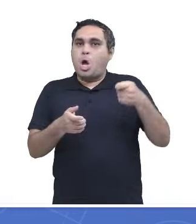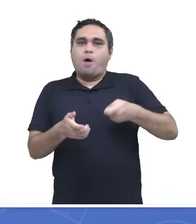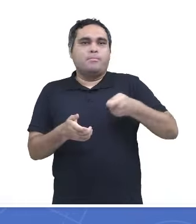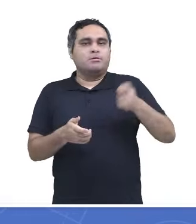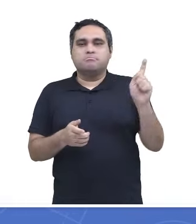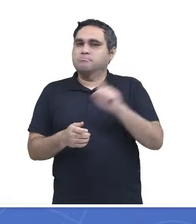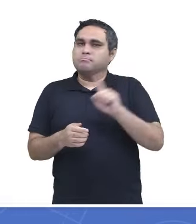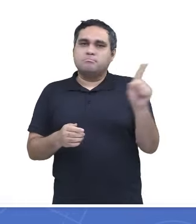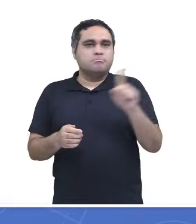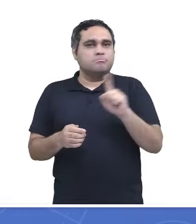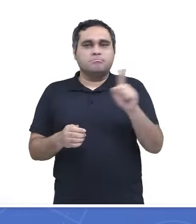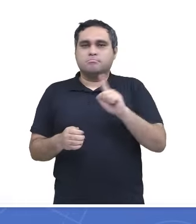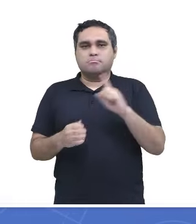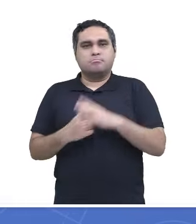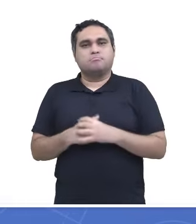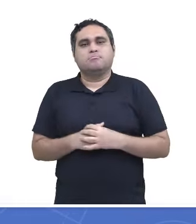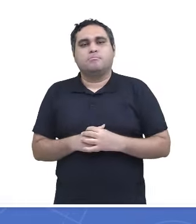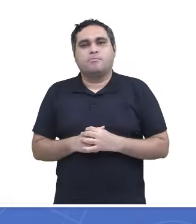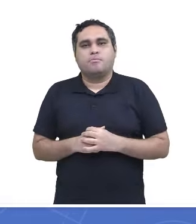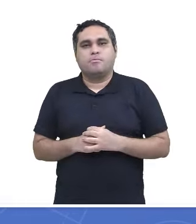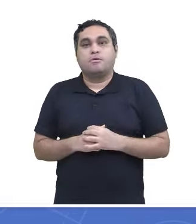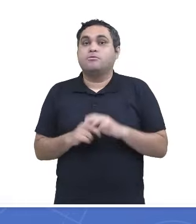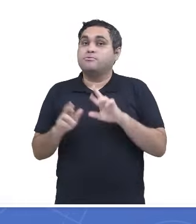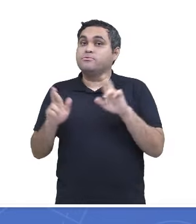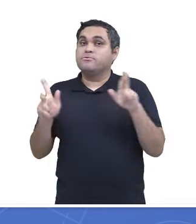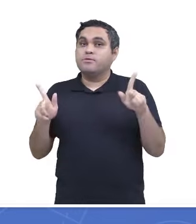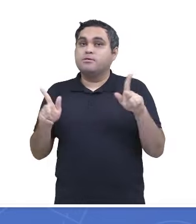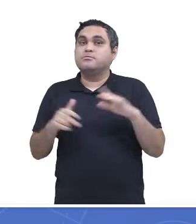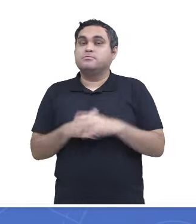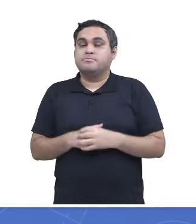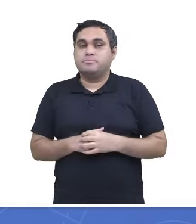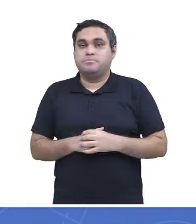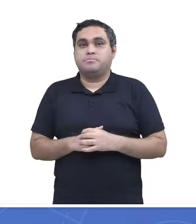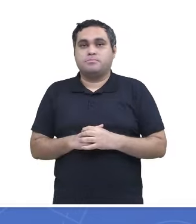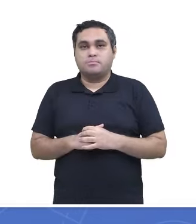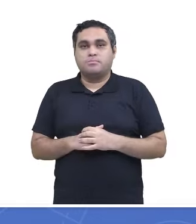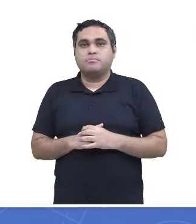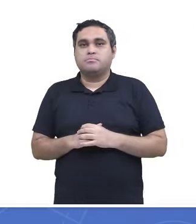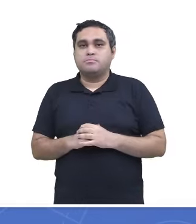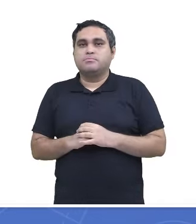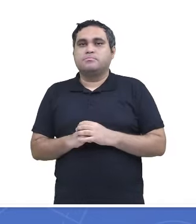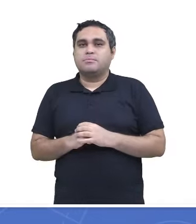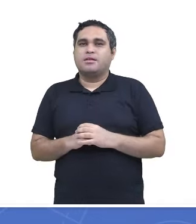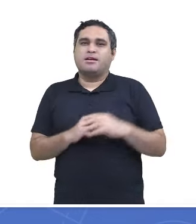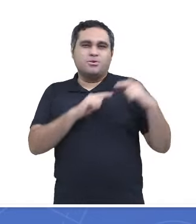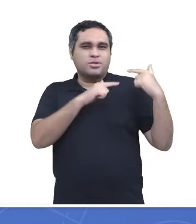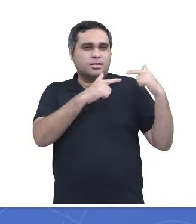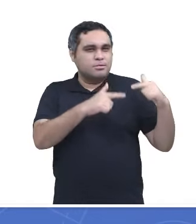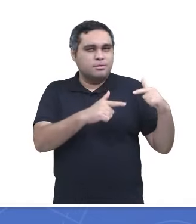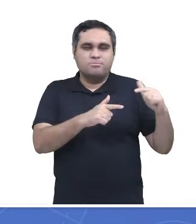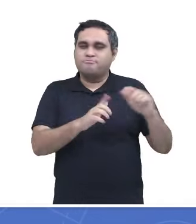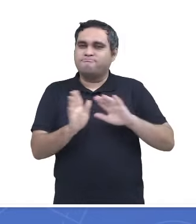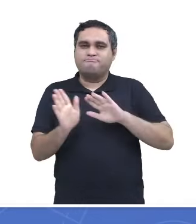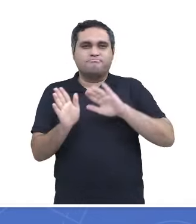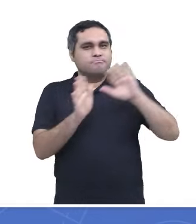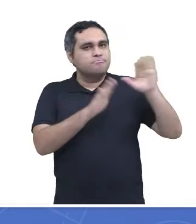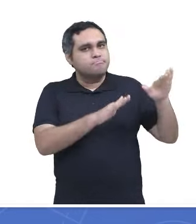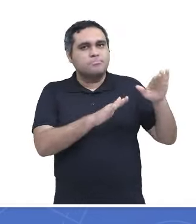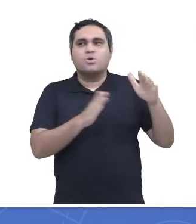da forma que a gente via na sociedade mais tradicional, não é isso?